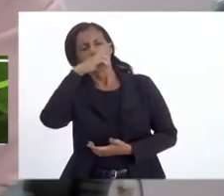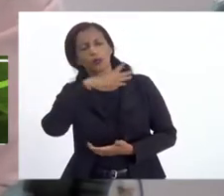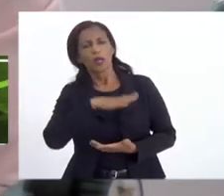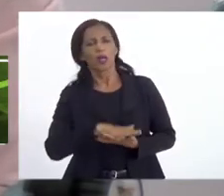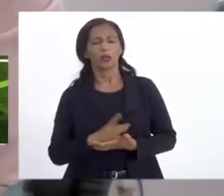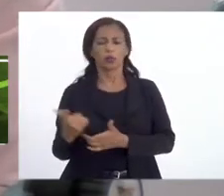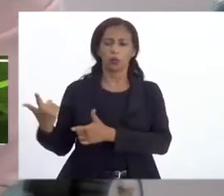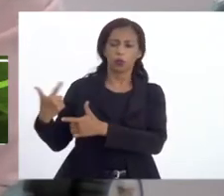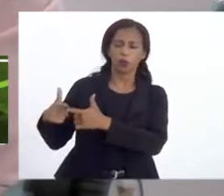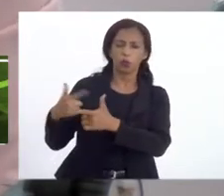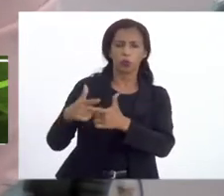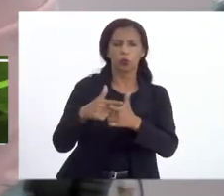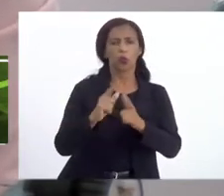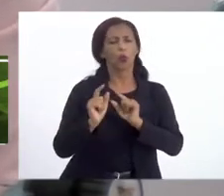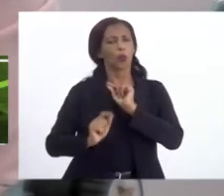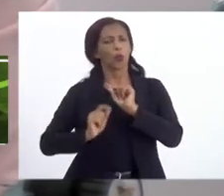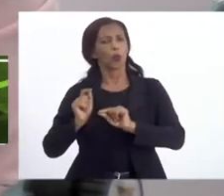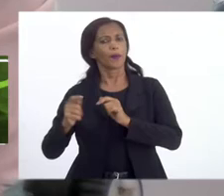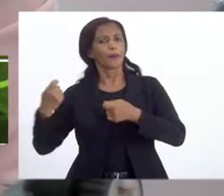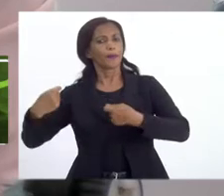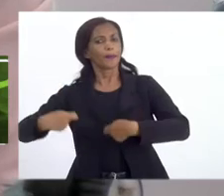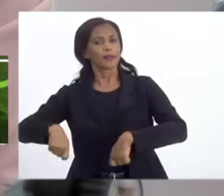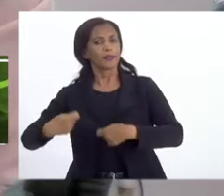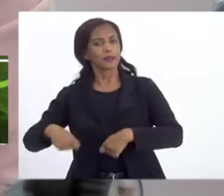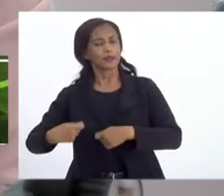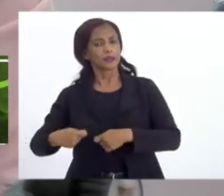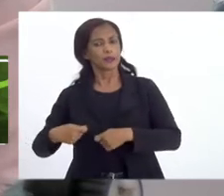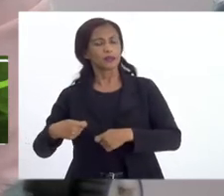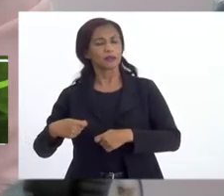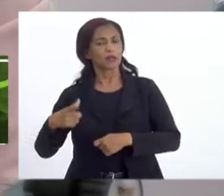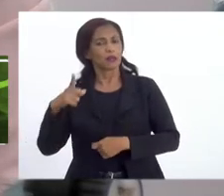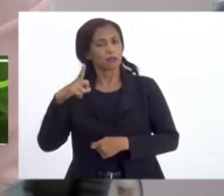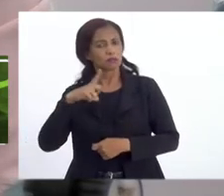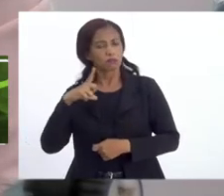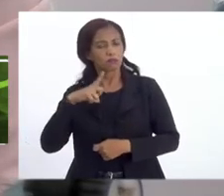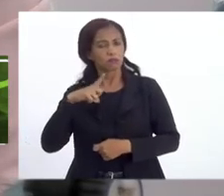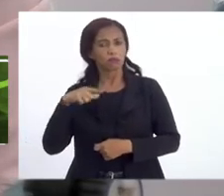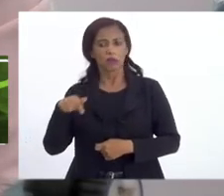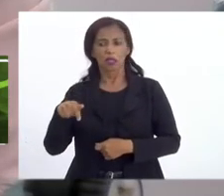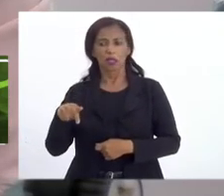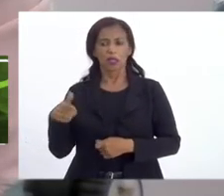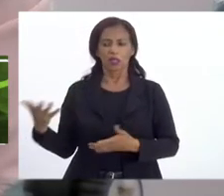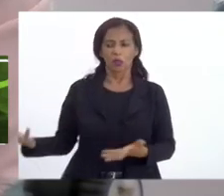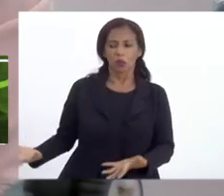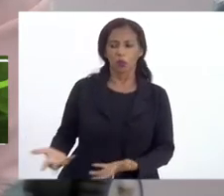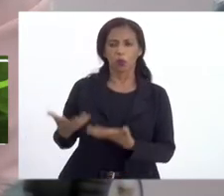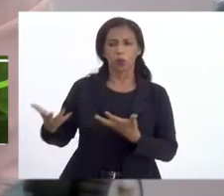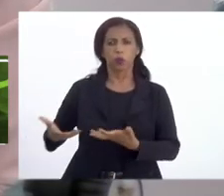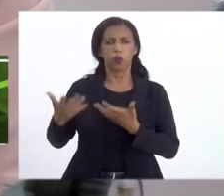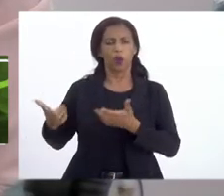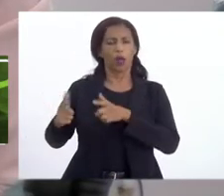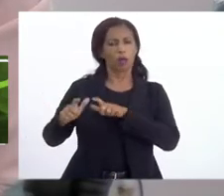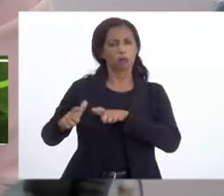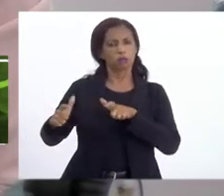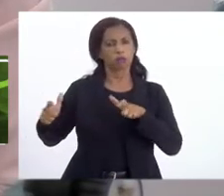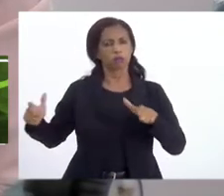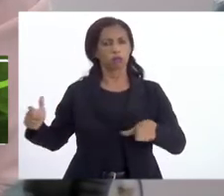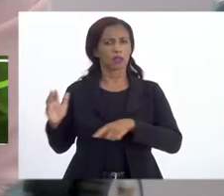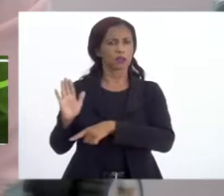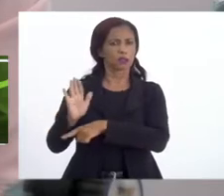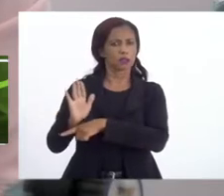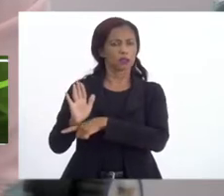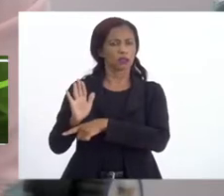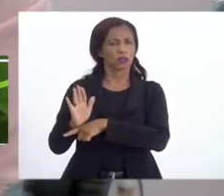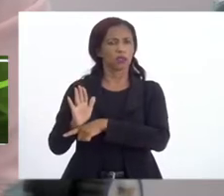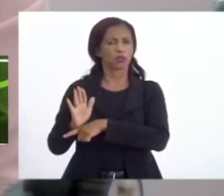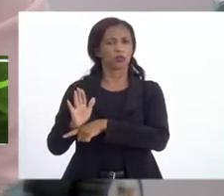entraves, o que é necessário fazer para que esse fomento, essa ampliação do atendimento do